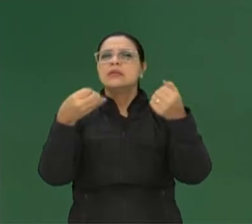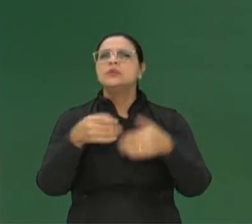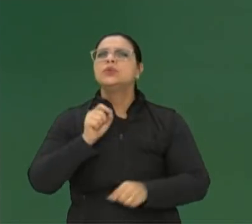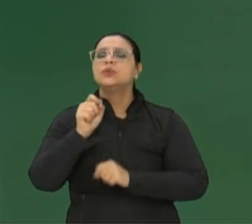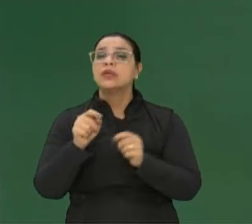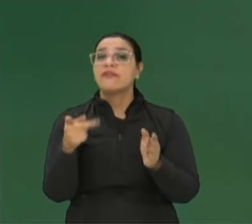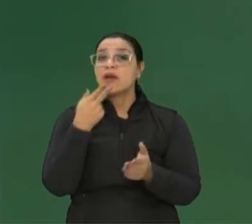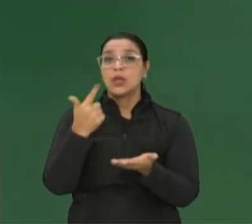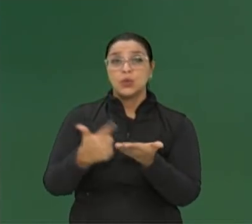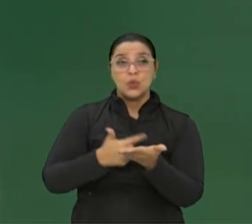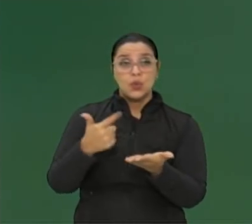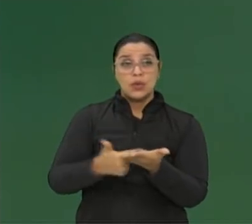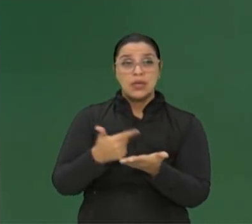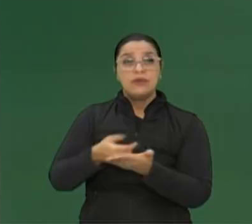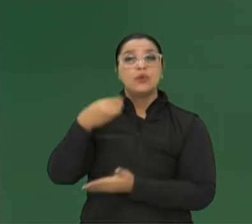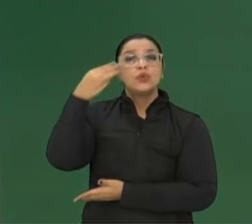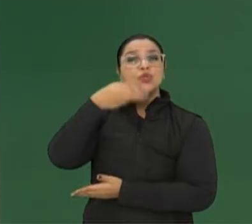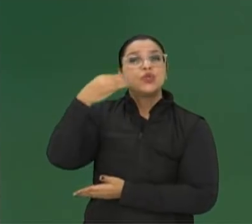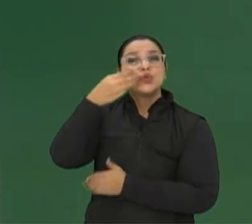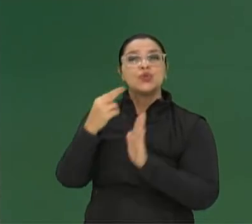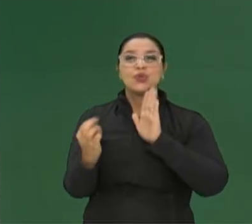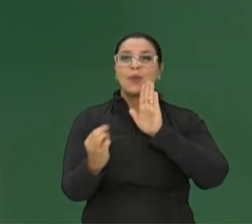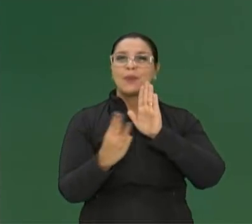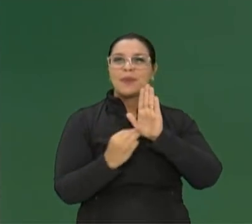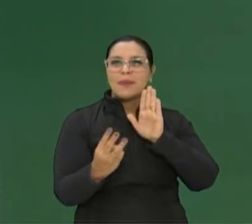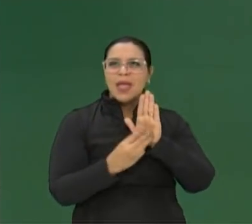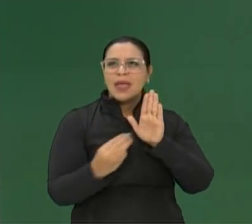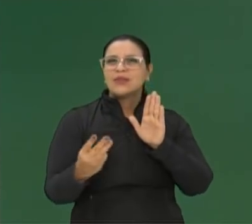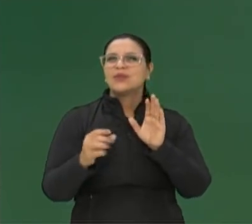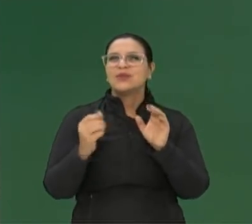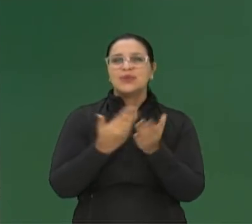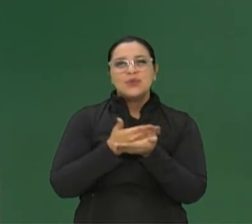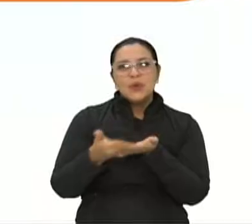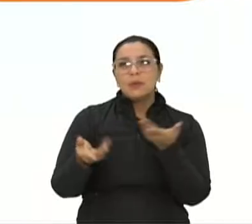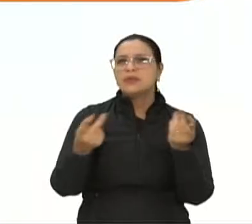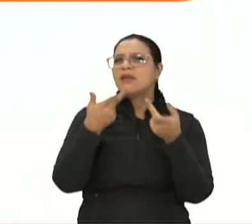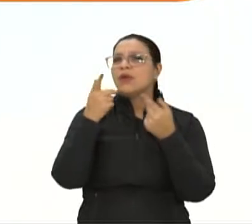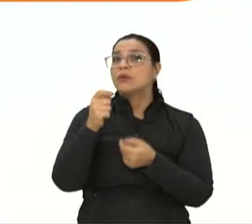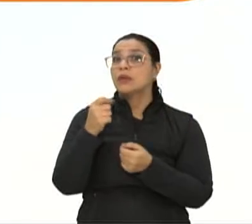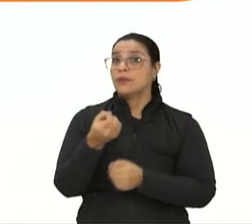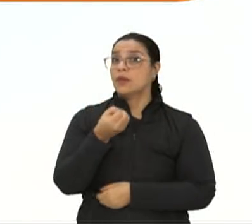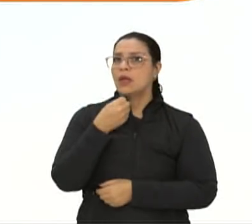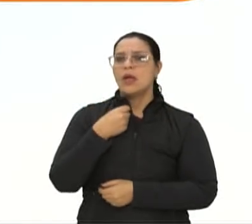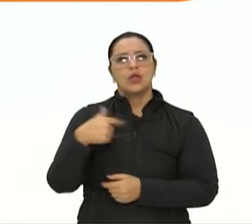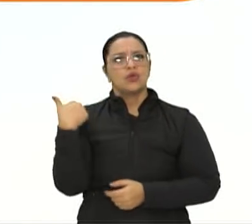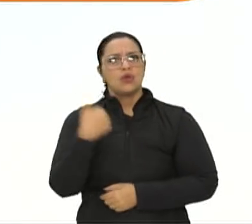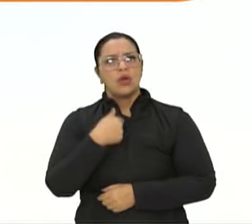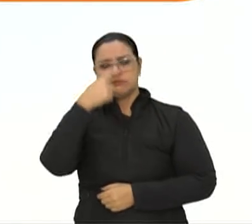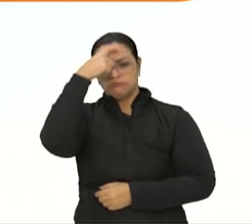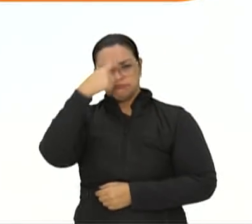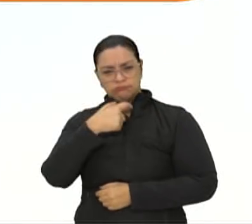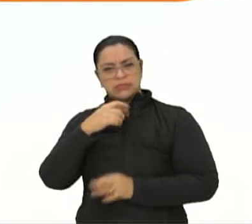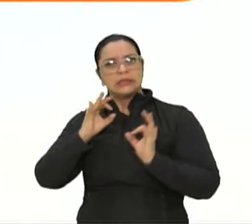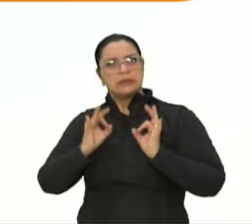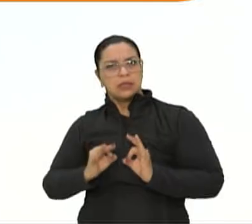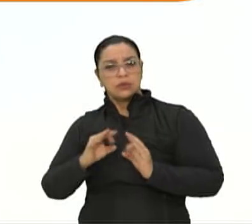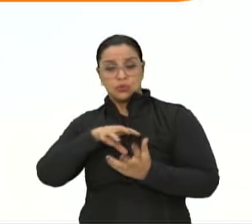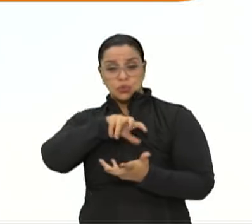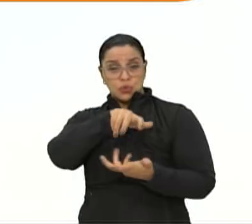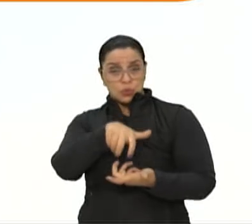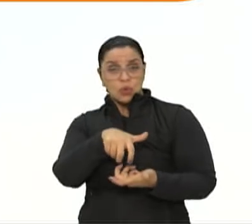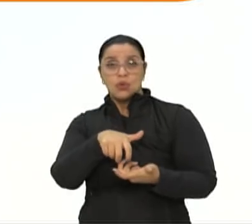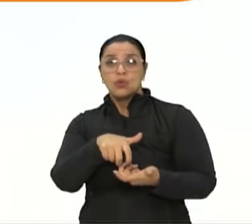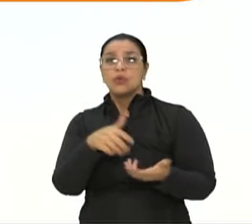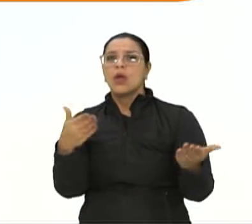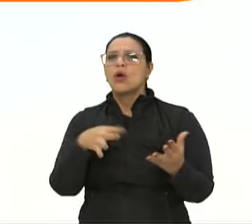diz num livro dele chamado Discurso do Método, nas primeiras linhas já, ele diz o seguinte, ó: o bom senso é a coisa que, no mundo,